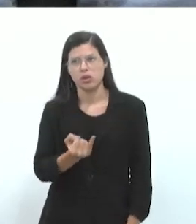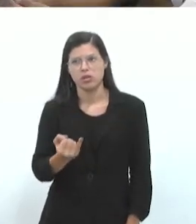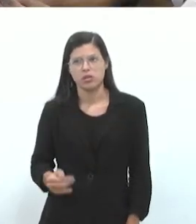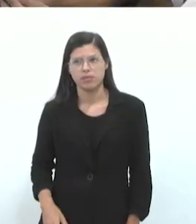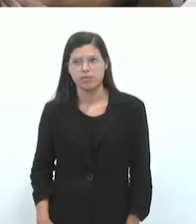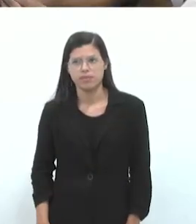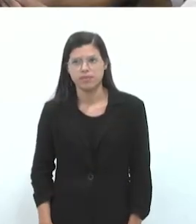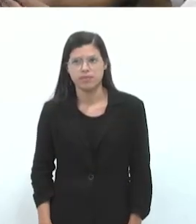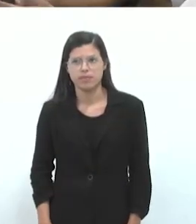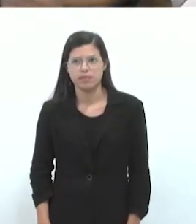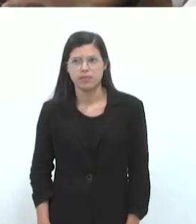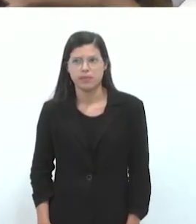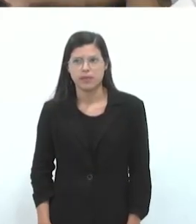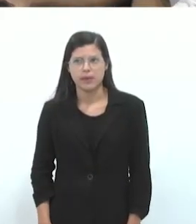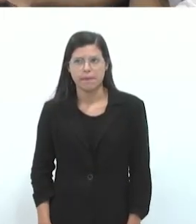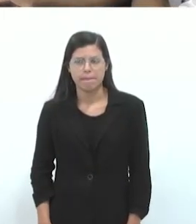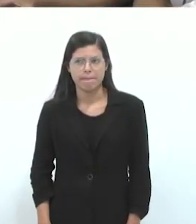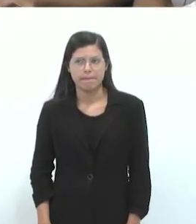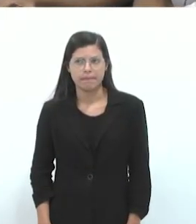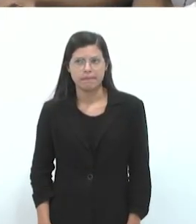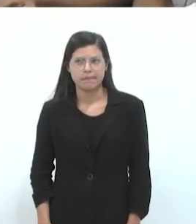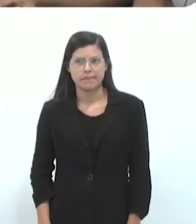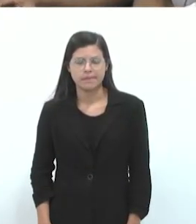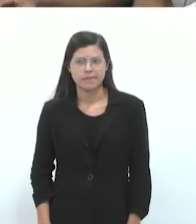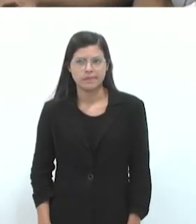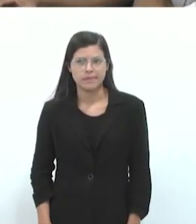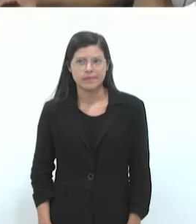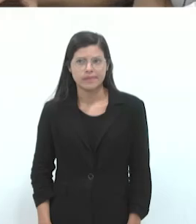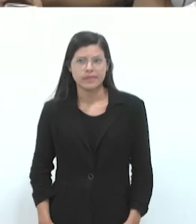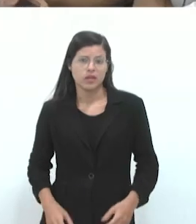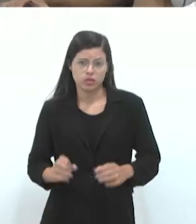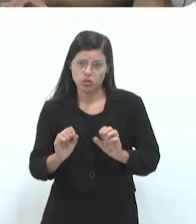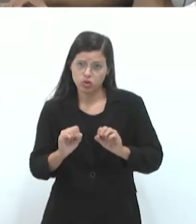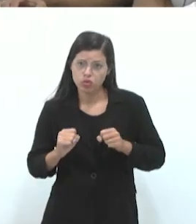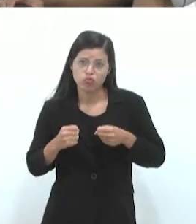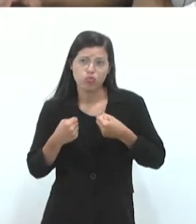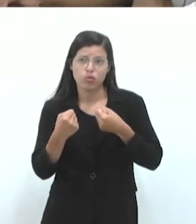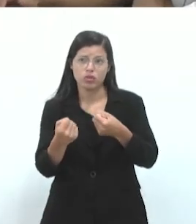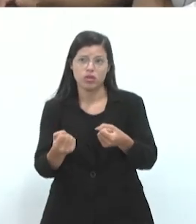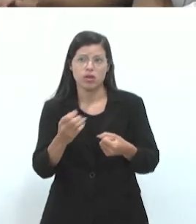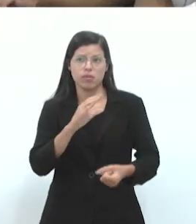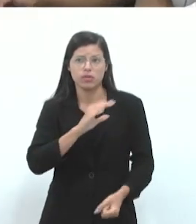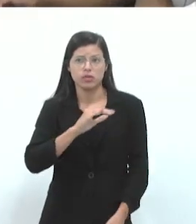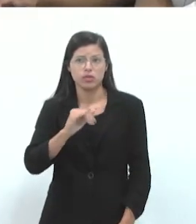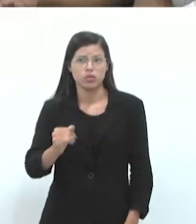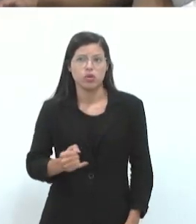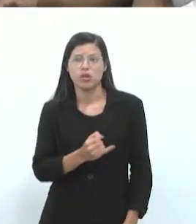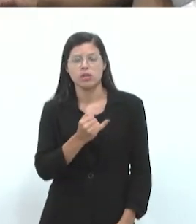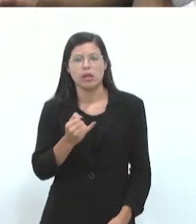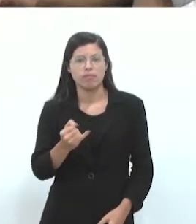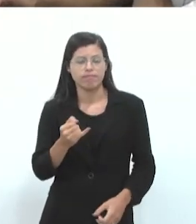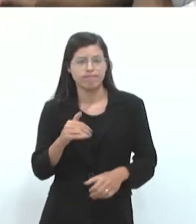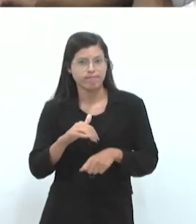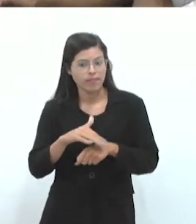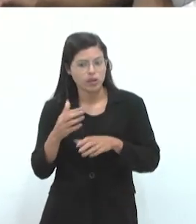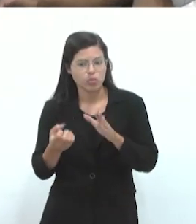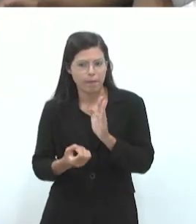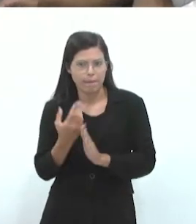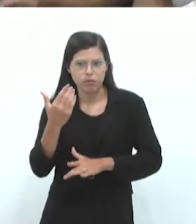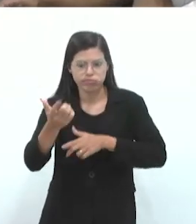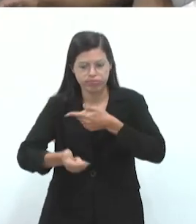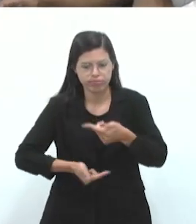É isso. E a gente se esmerar para se tornar uma comissão ainda mais produtiva, para ser o mais célere possível. Mas concordo.